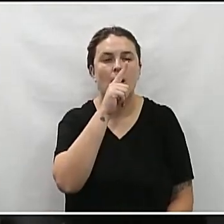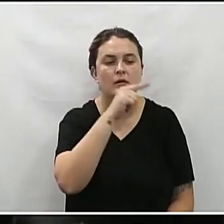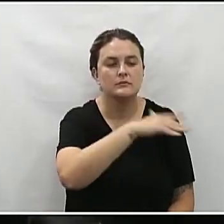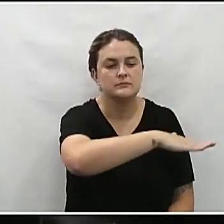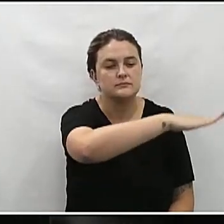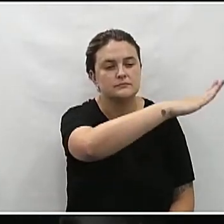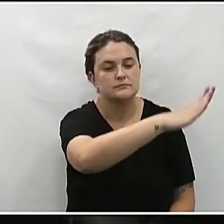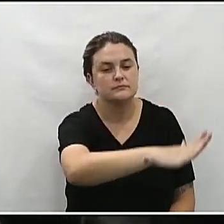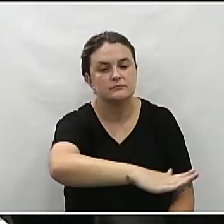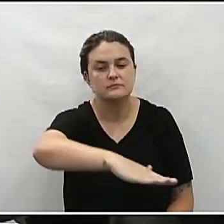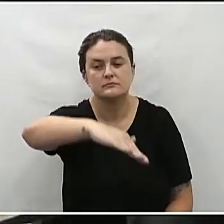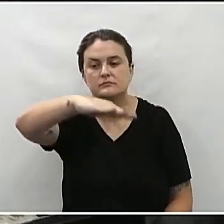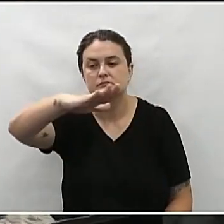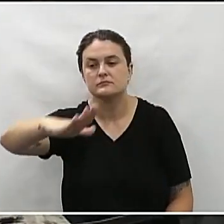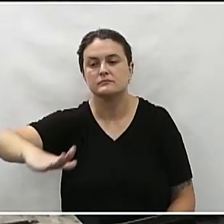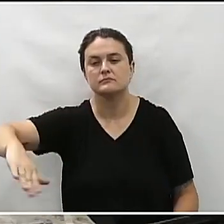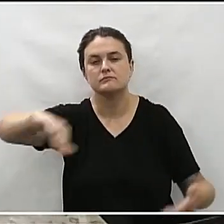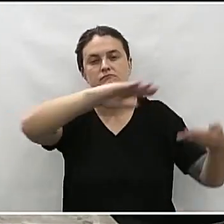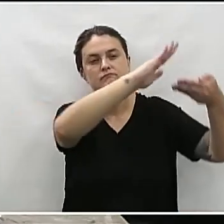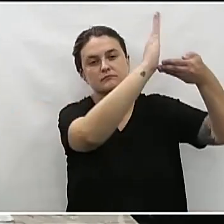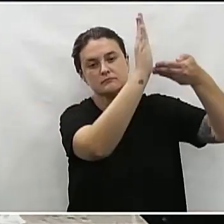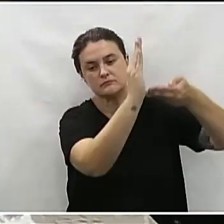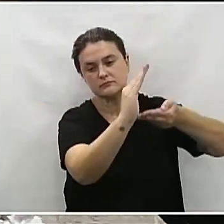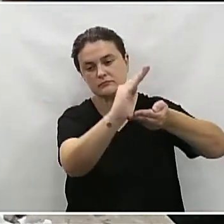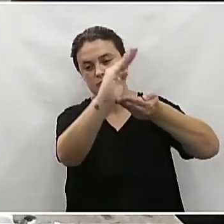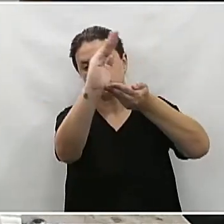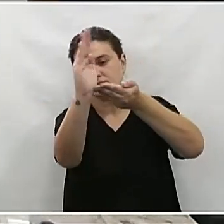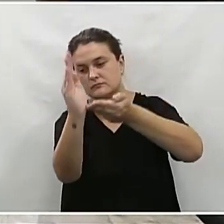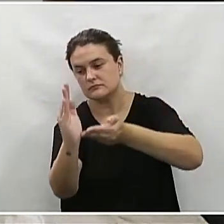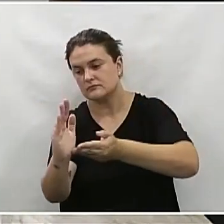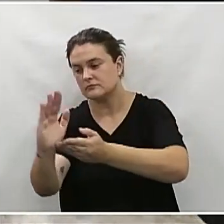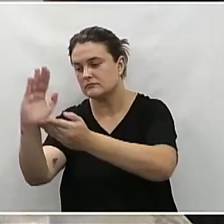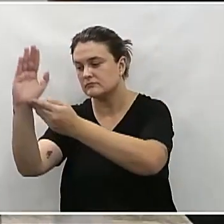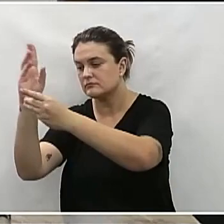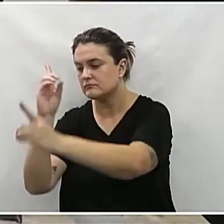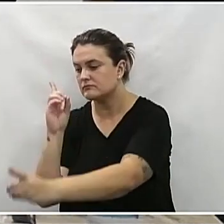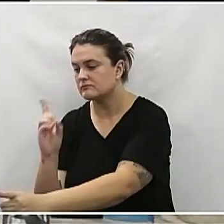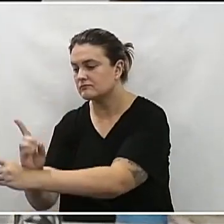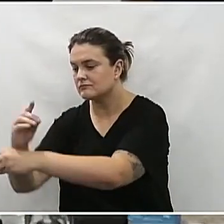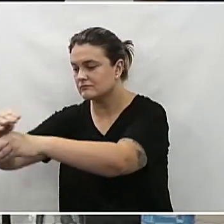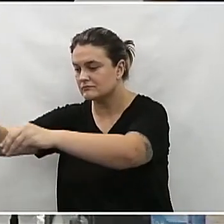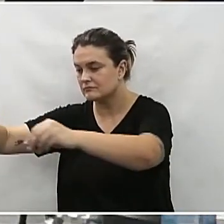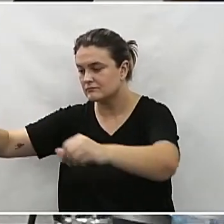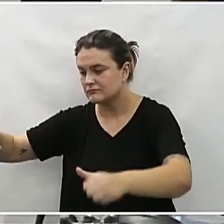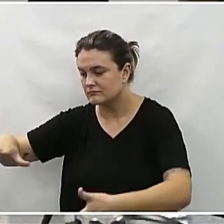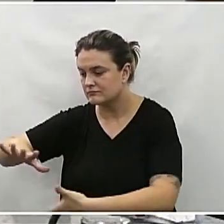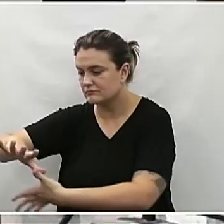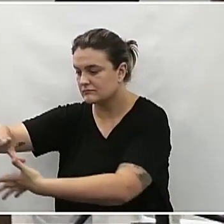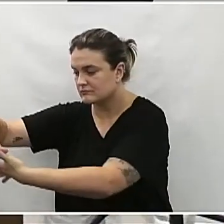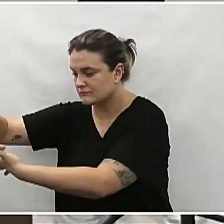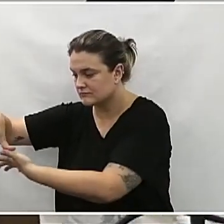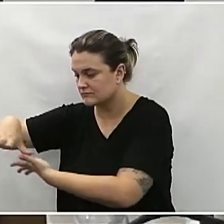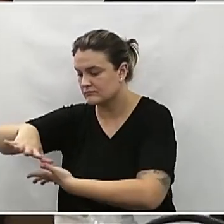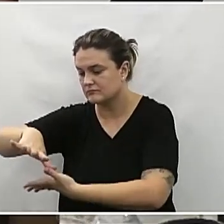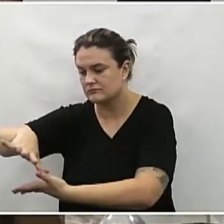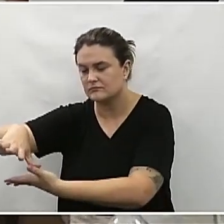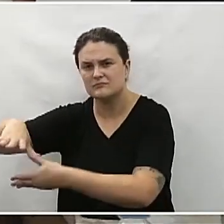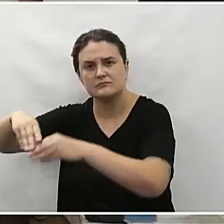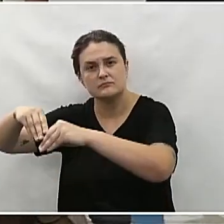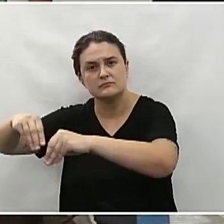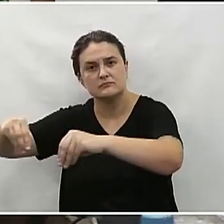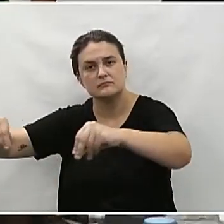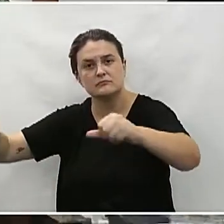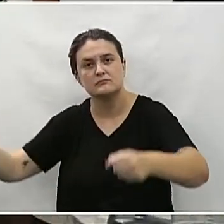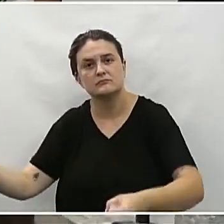A Câmara Nanda Vitória Eternamente imerso e esplêndido, ao som do mar e à luz do céu profundo. Fulguras,